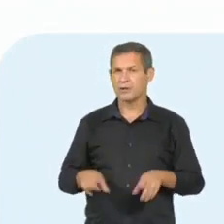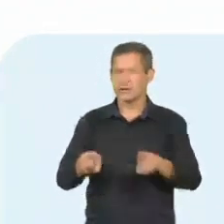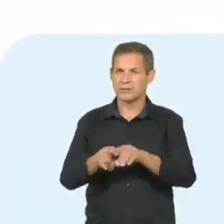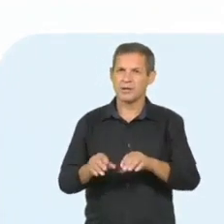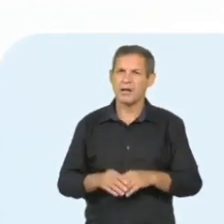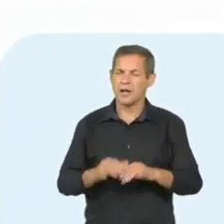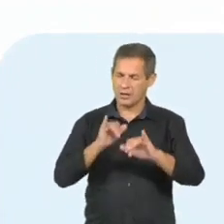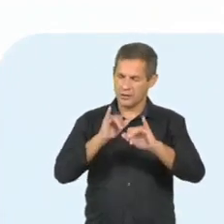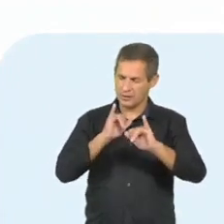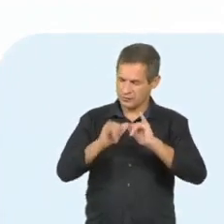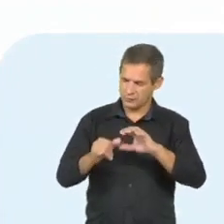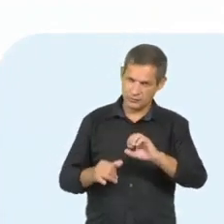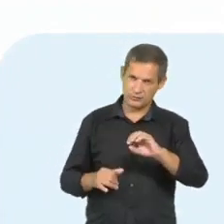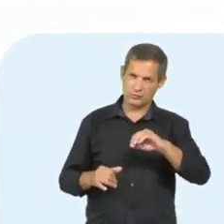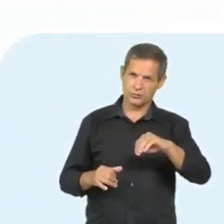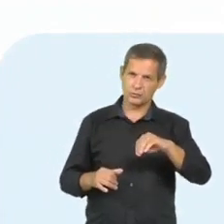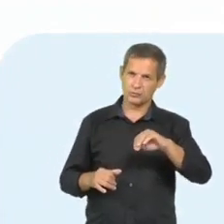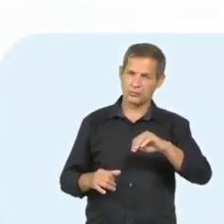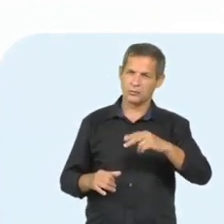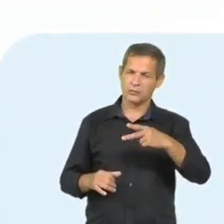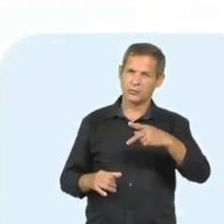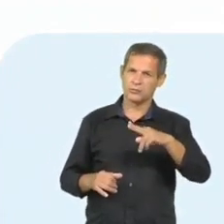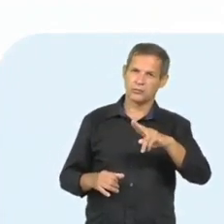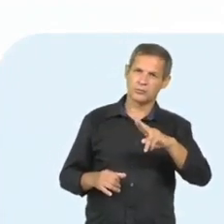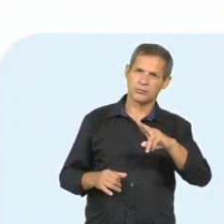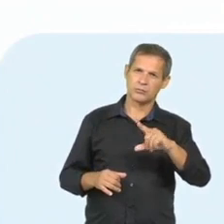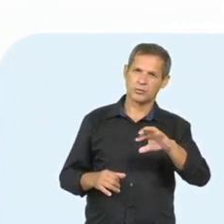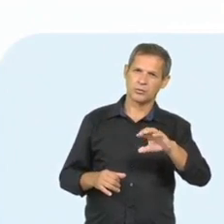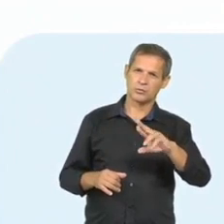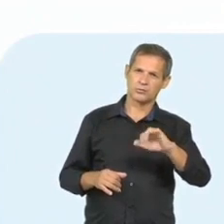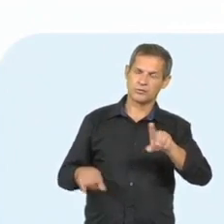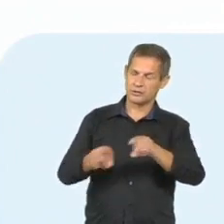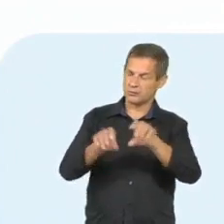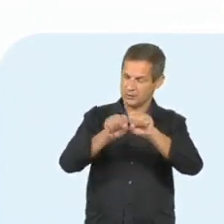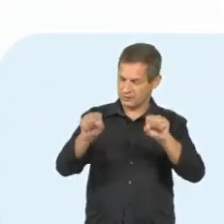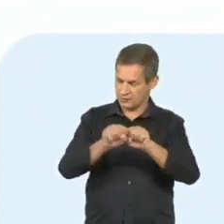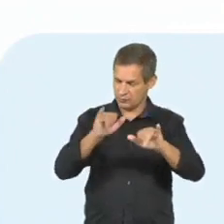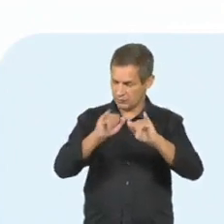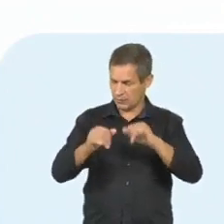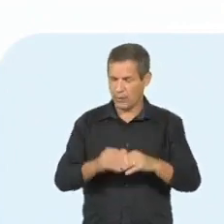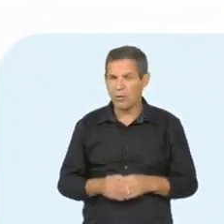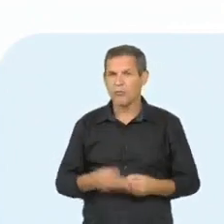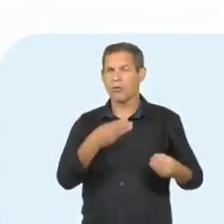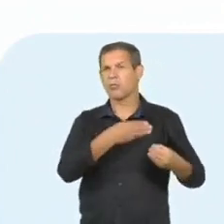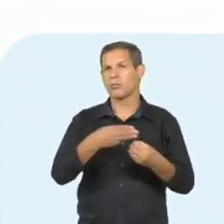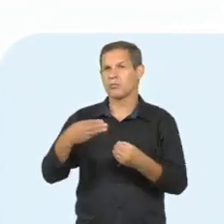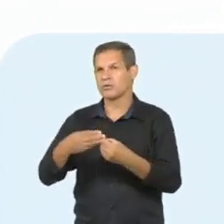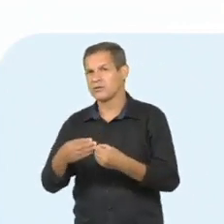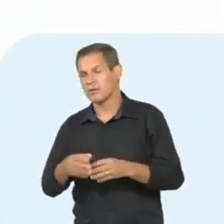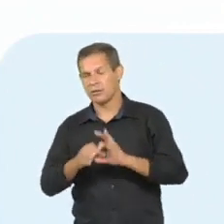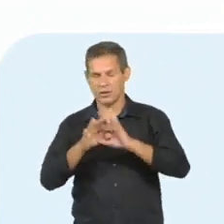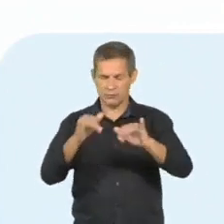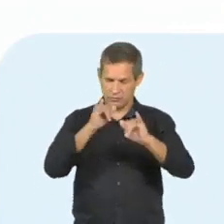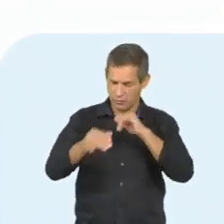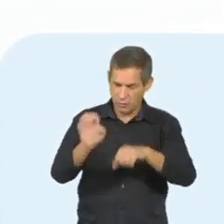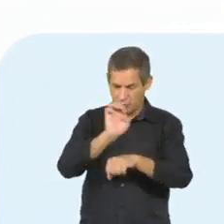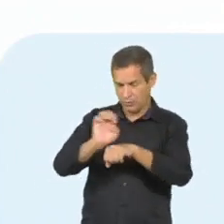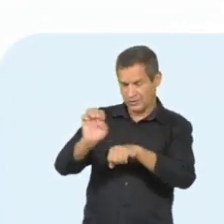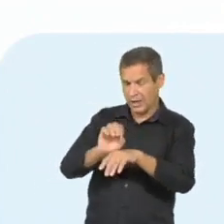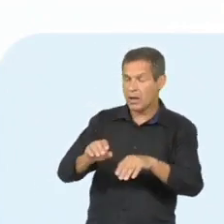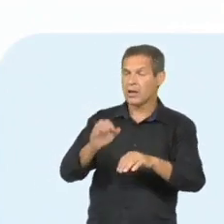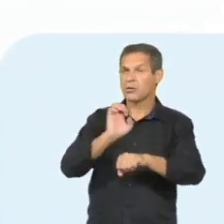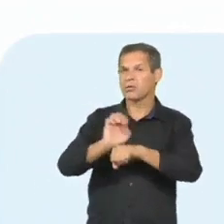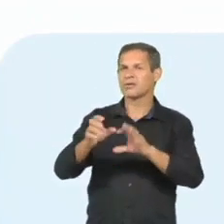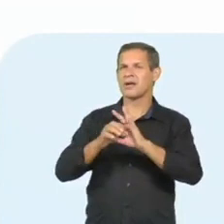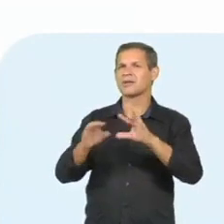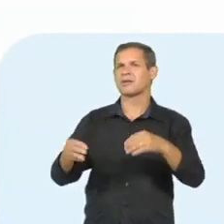compulsória ou sistemas de informação, vão para o nível municipal, que vai mandar para o estadual, que vai